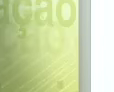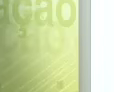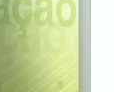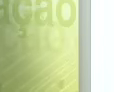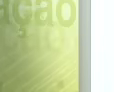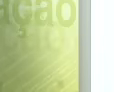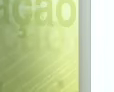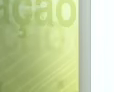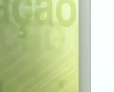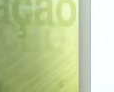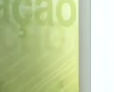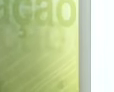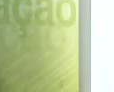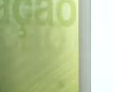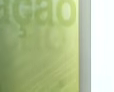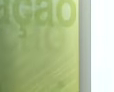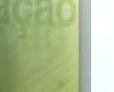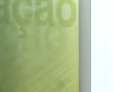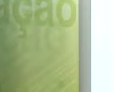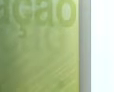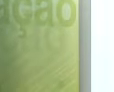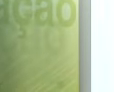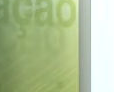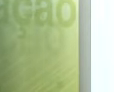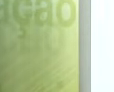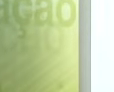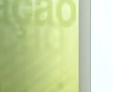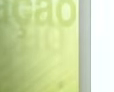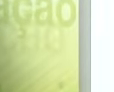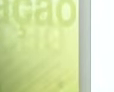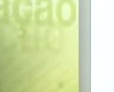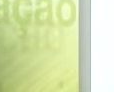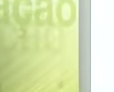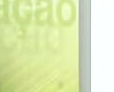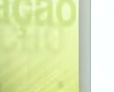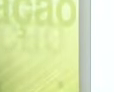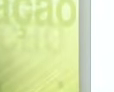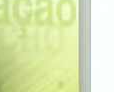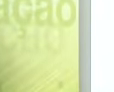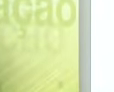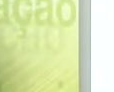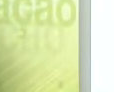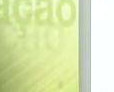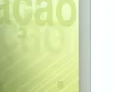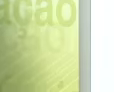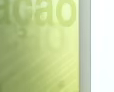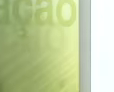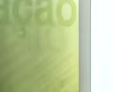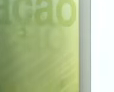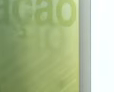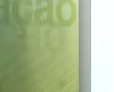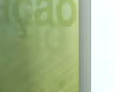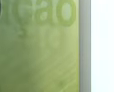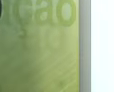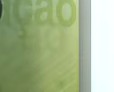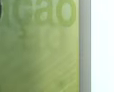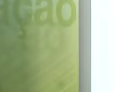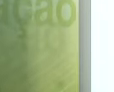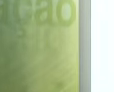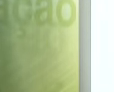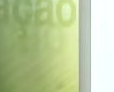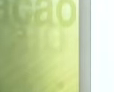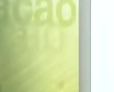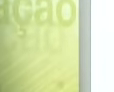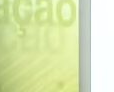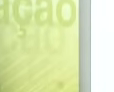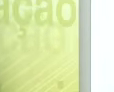e esses dados não serão submetidos para nenhum lugar. E também esse sharp, ele é utilizado quando existe